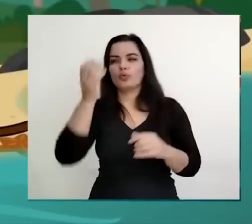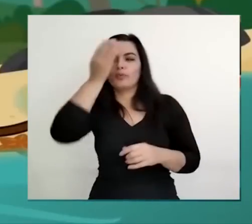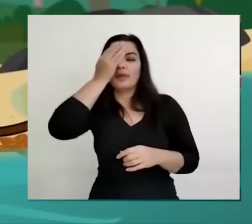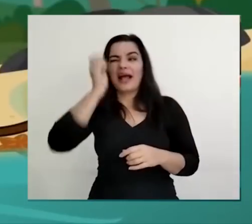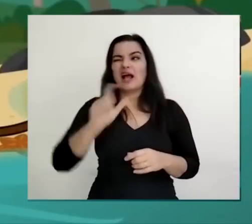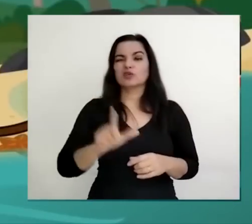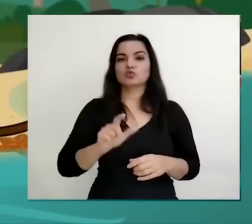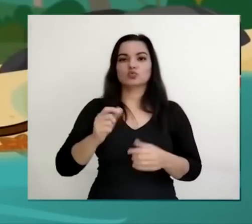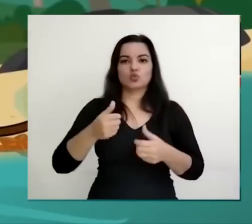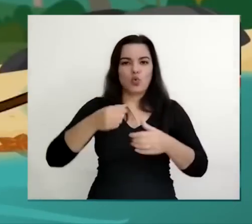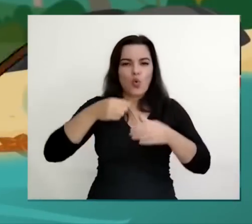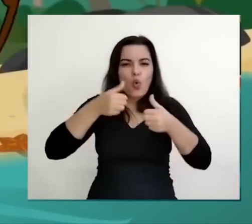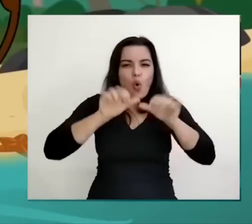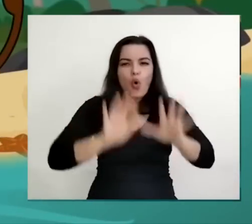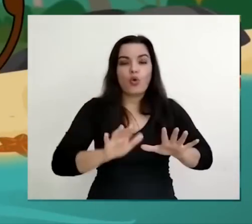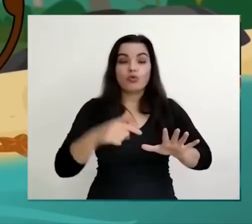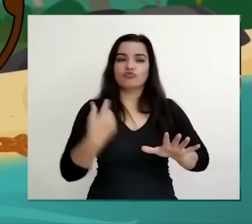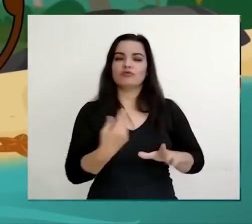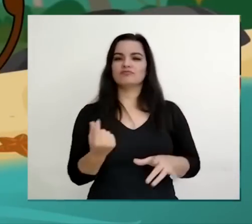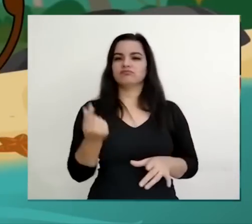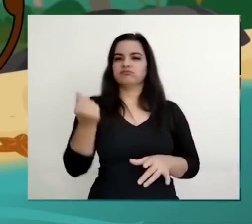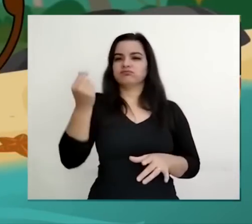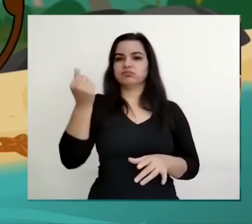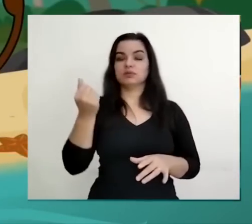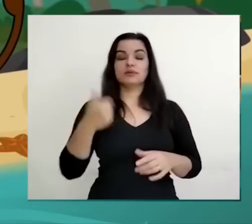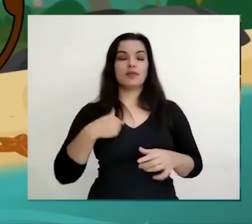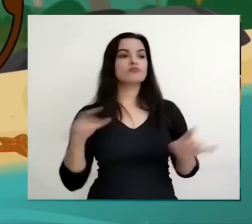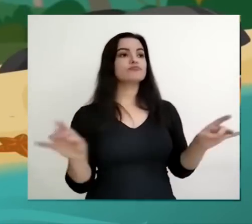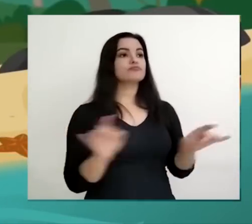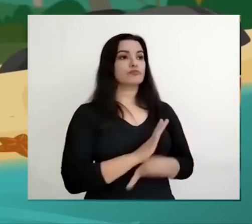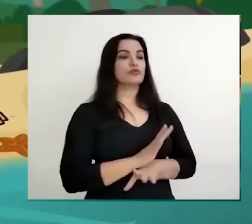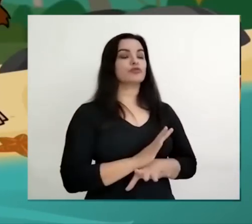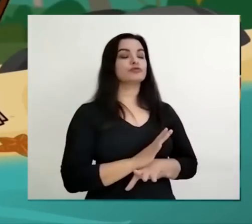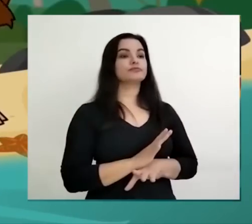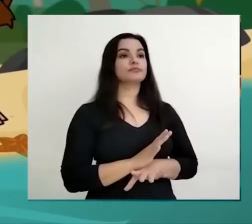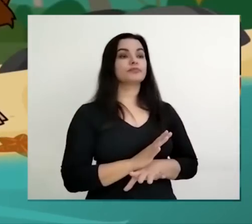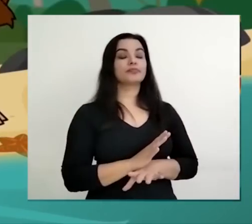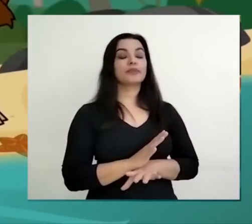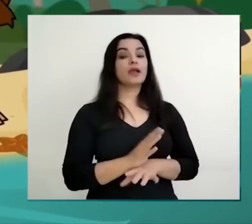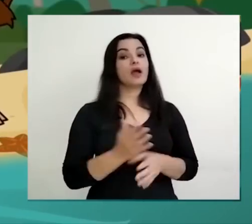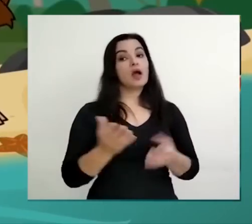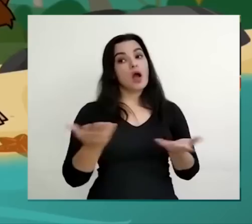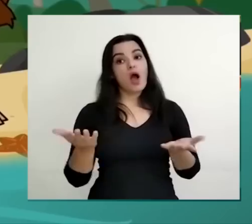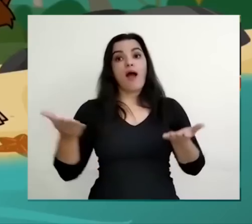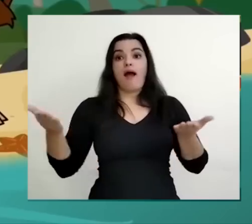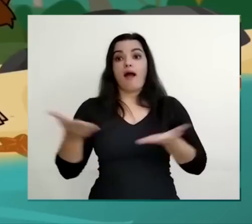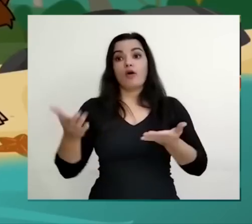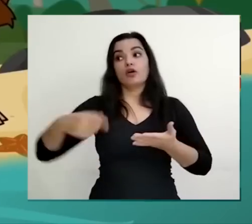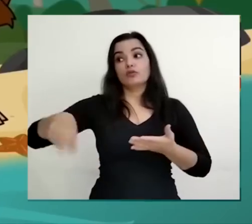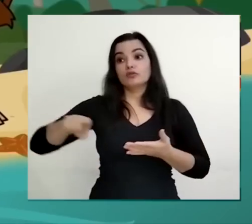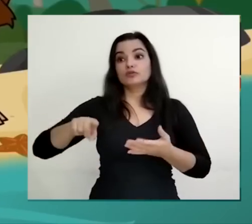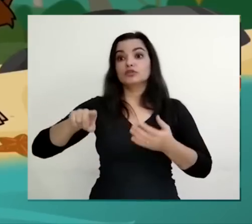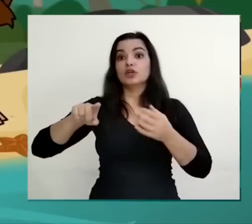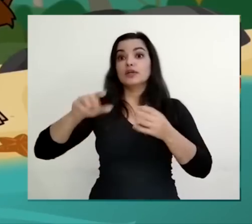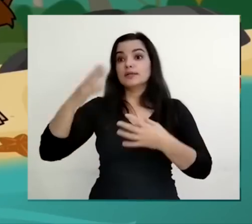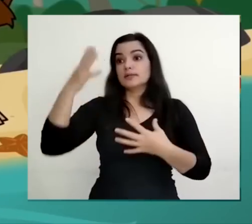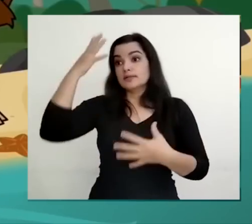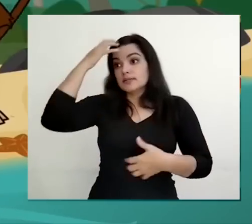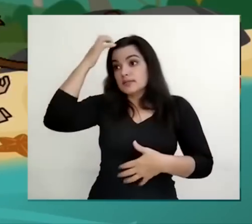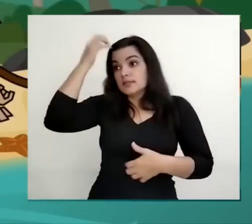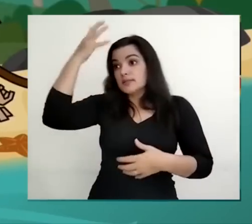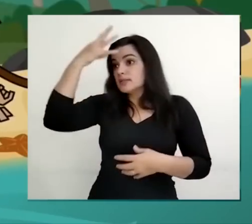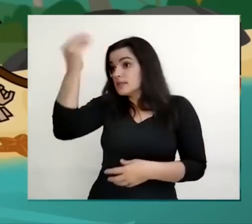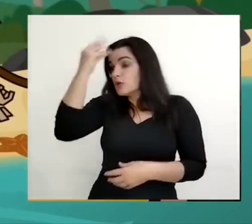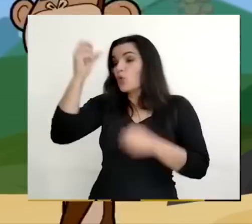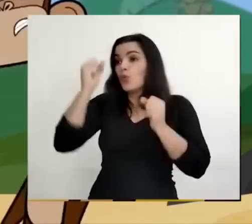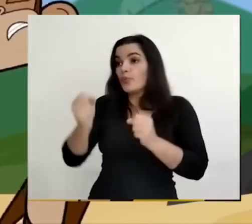Já tô pronta, peixonalva. Olha, agora você também pode mergulhar e procurar um navio pirata com a gente, Zico. Não precisa